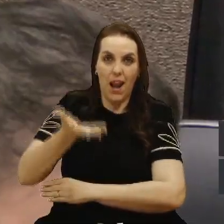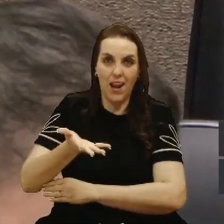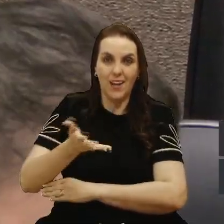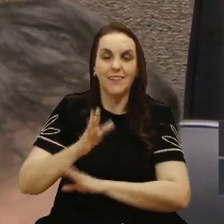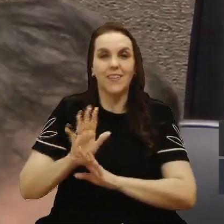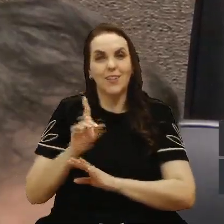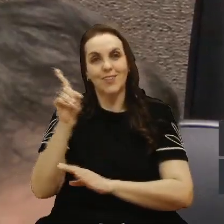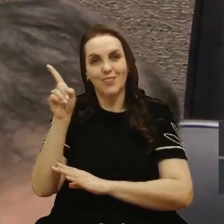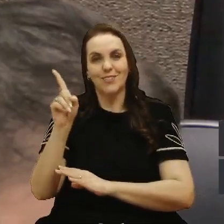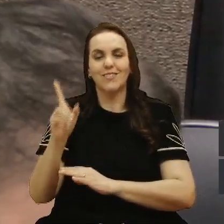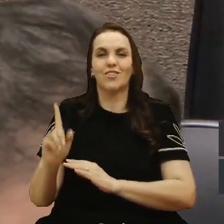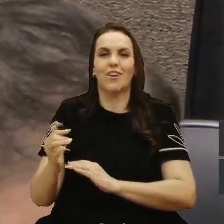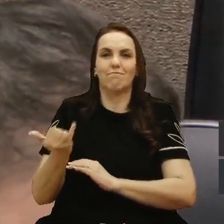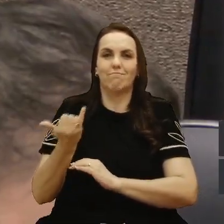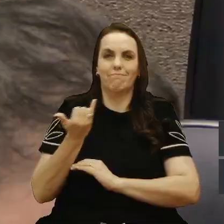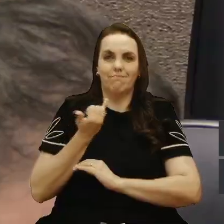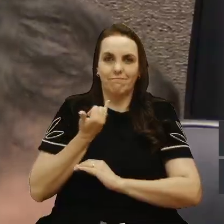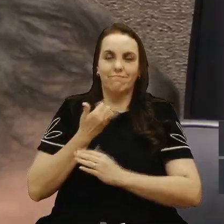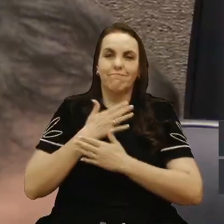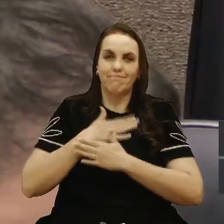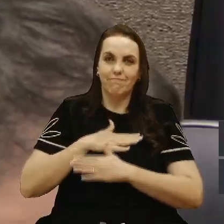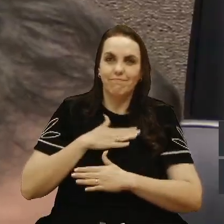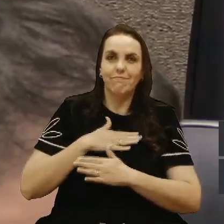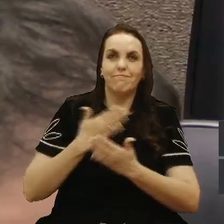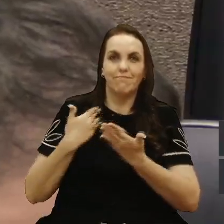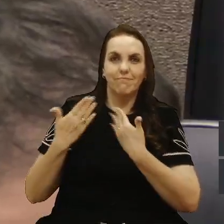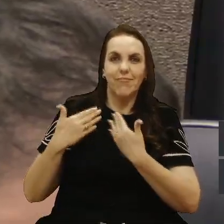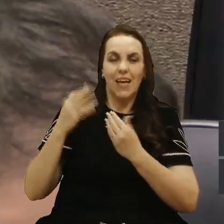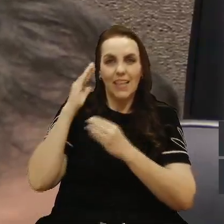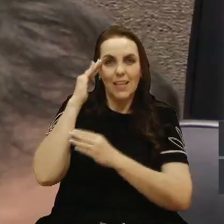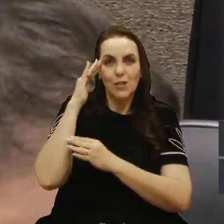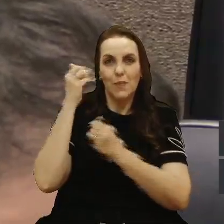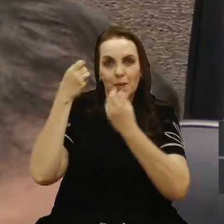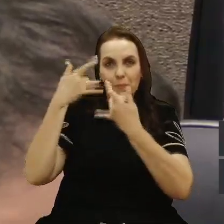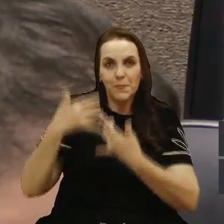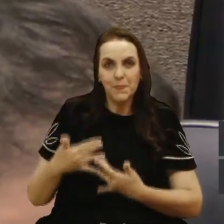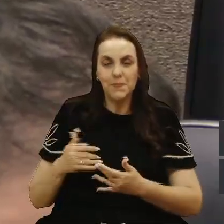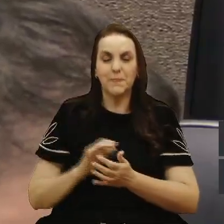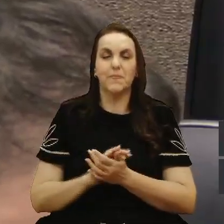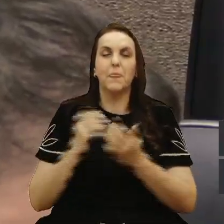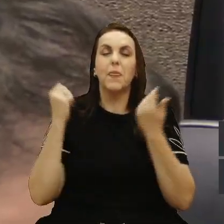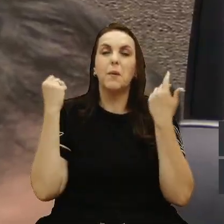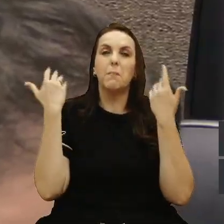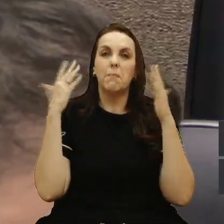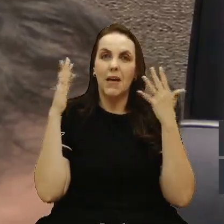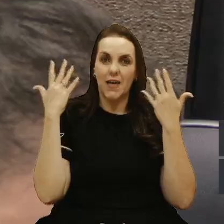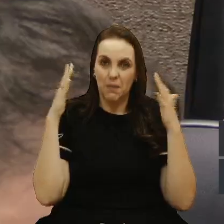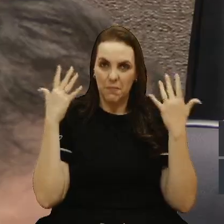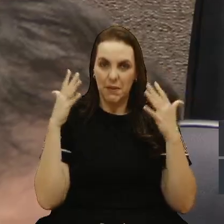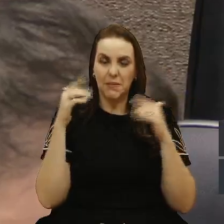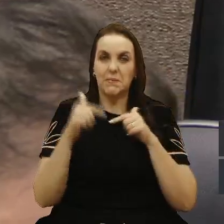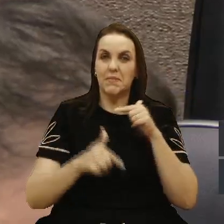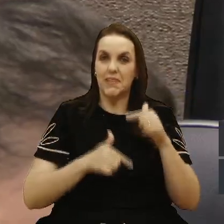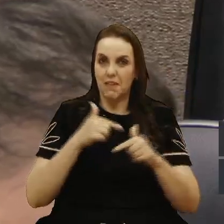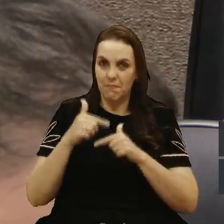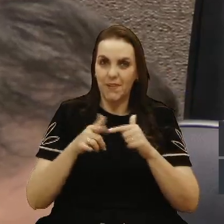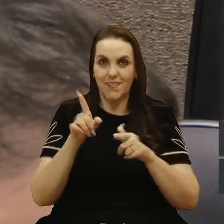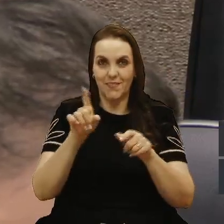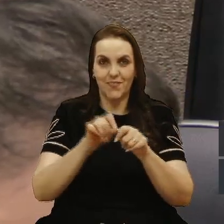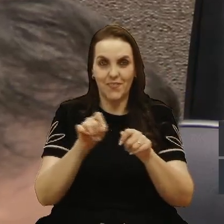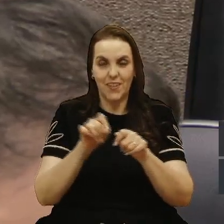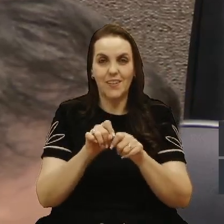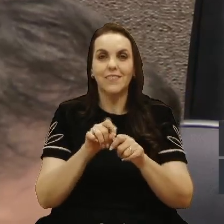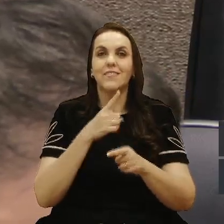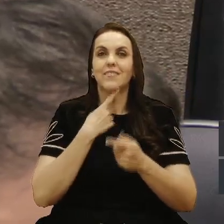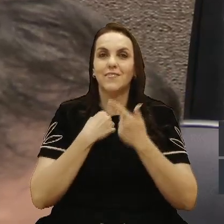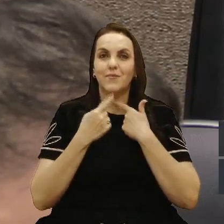porque o senhor tinha um entendimento disso, tem um entendimento disso. Então, lhe parabenizar por esse trabalho realizado e desejar toda